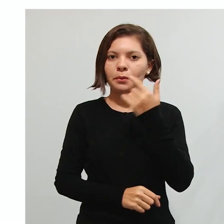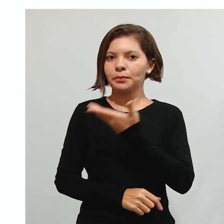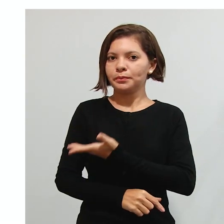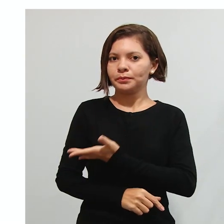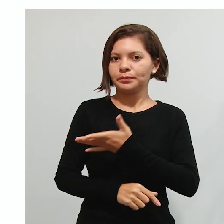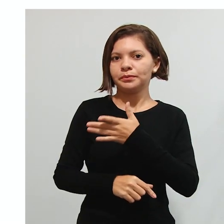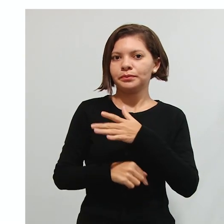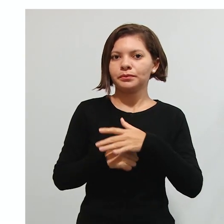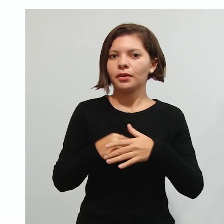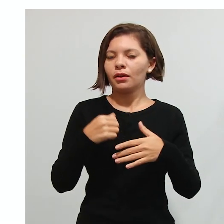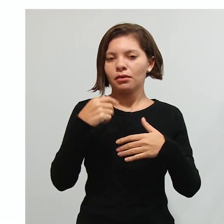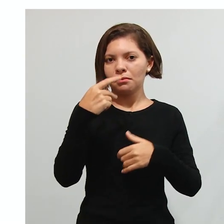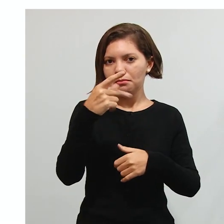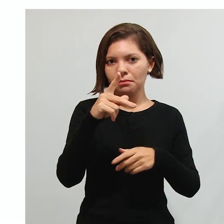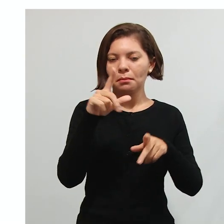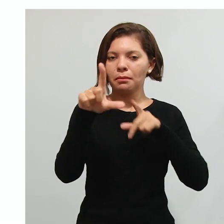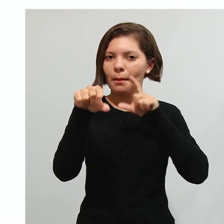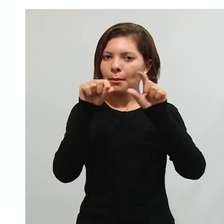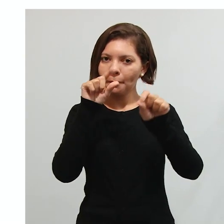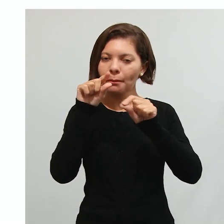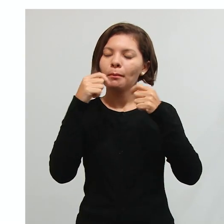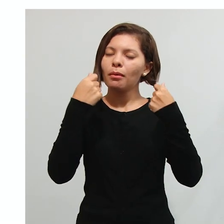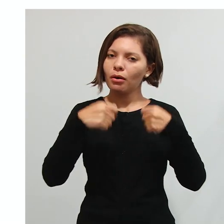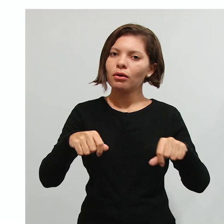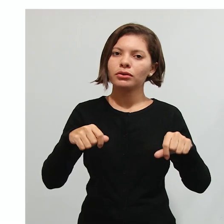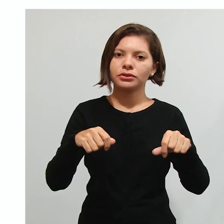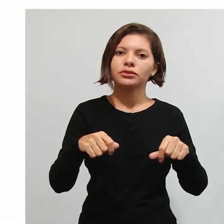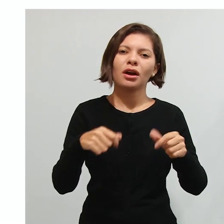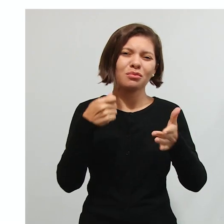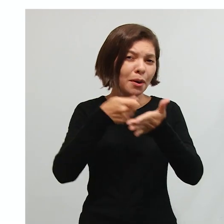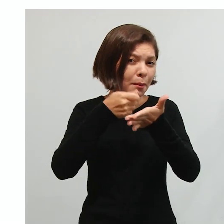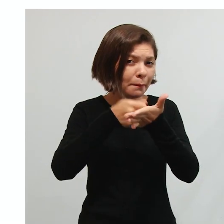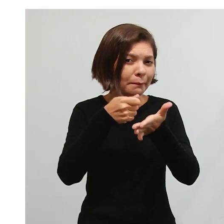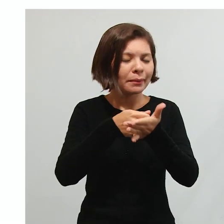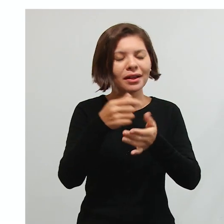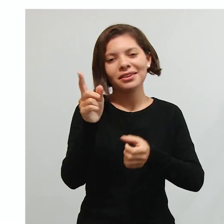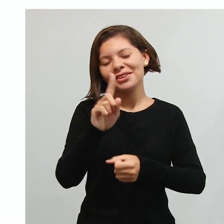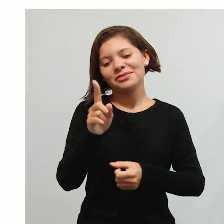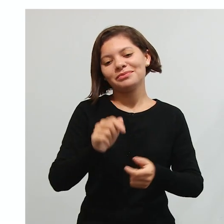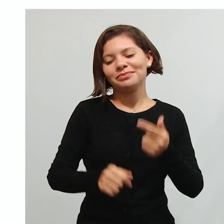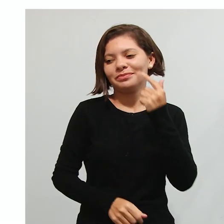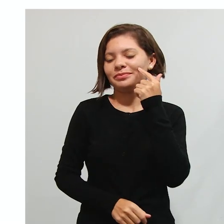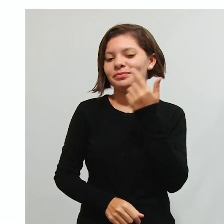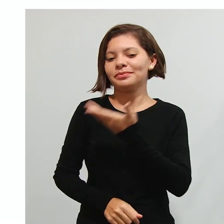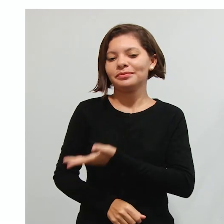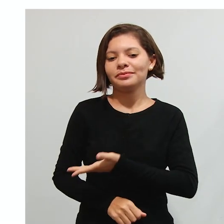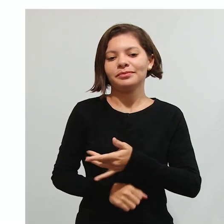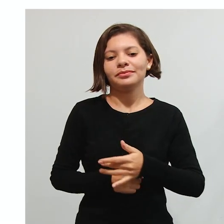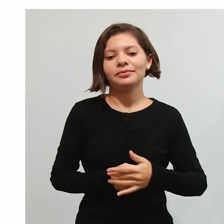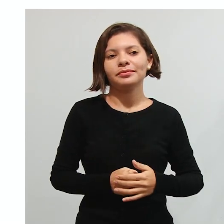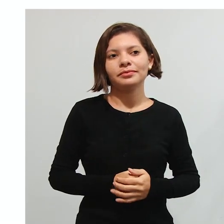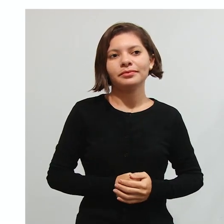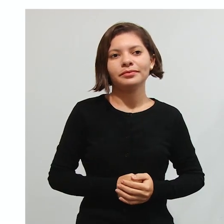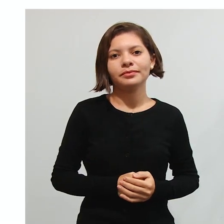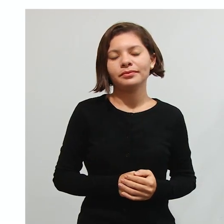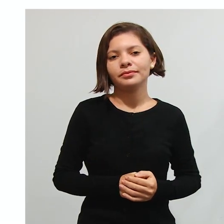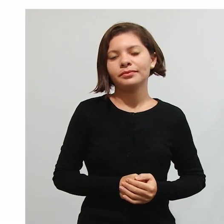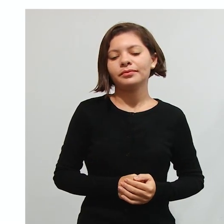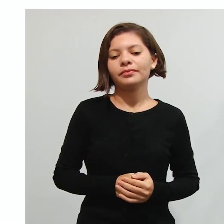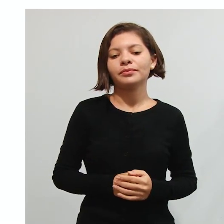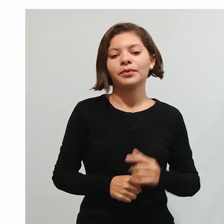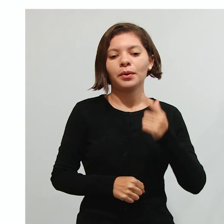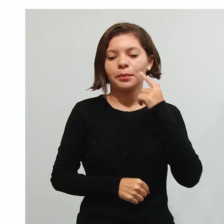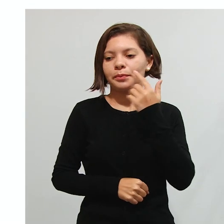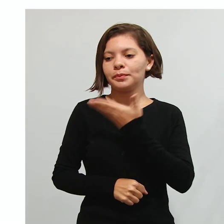símbolos isso tudo é opcional caso você tenha né ilustrações tabelas abreviaturas e siglas no teu trabalho